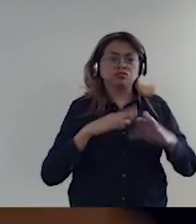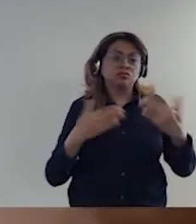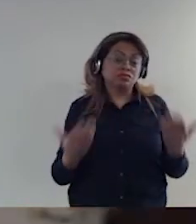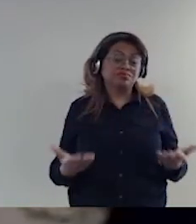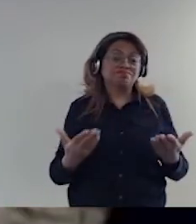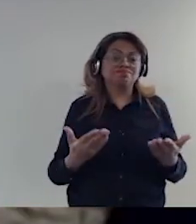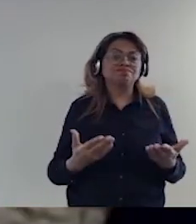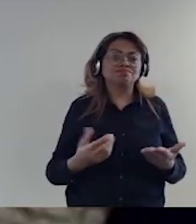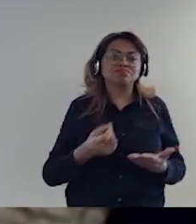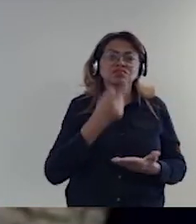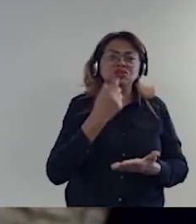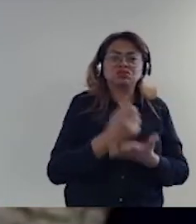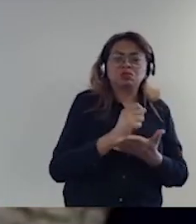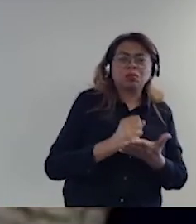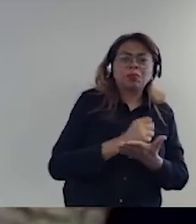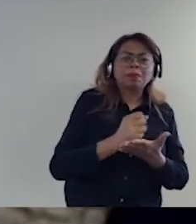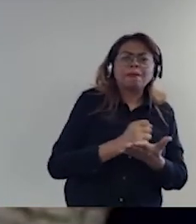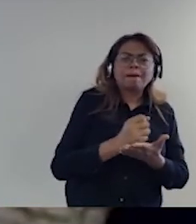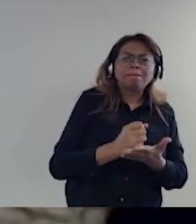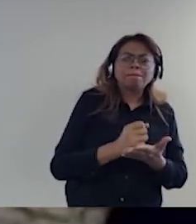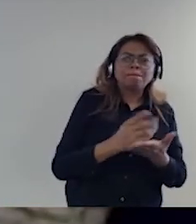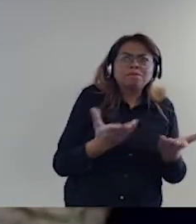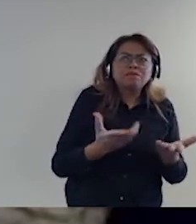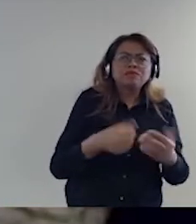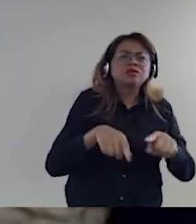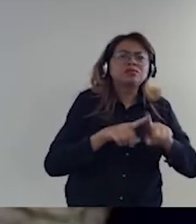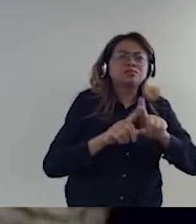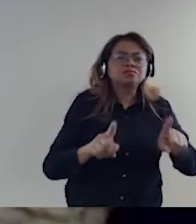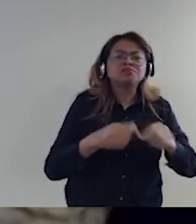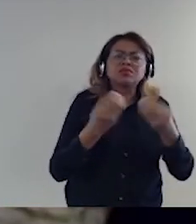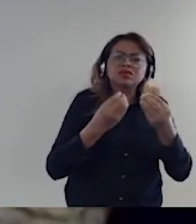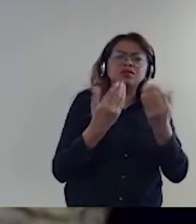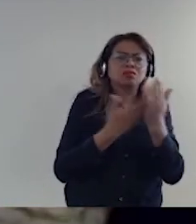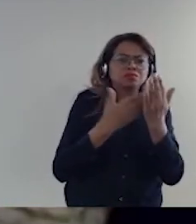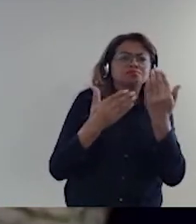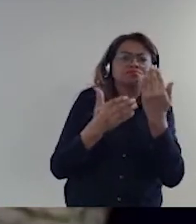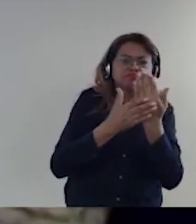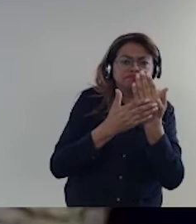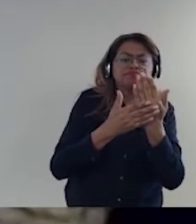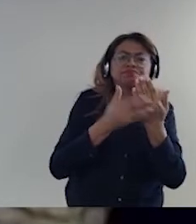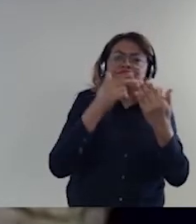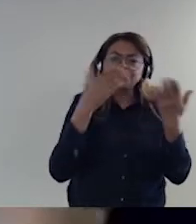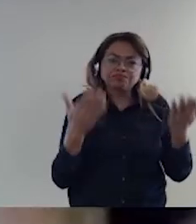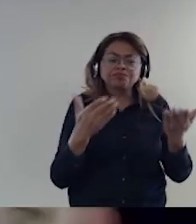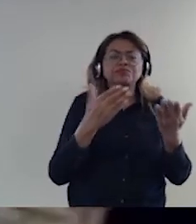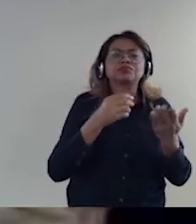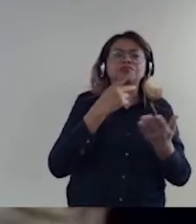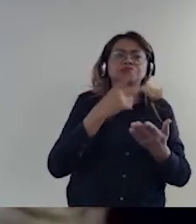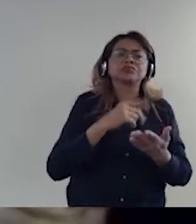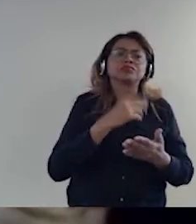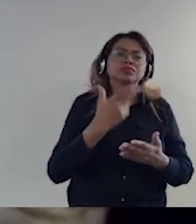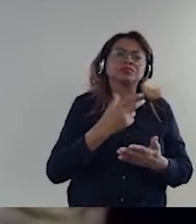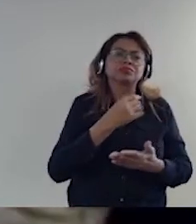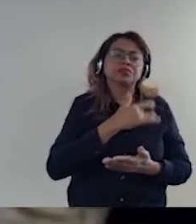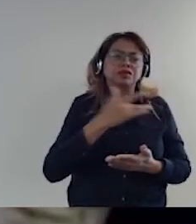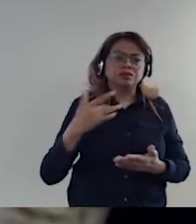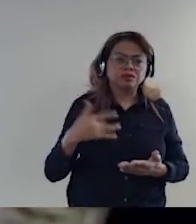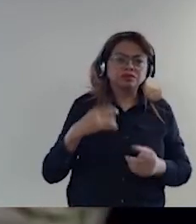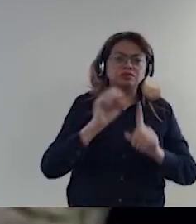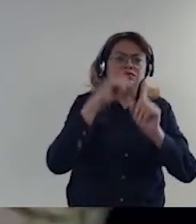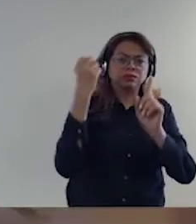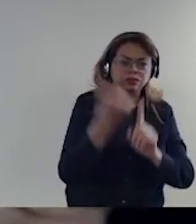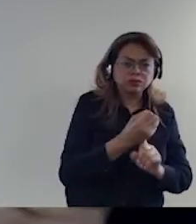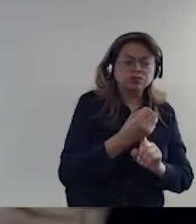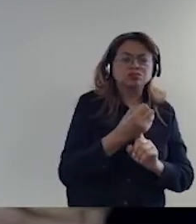e os remédios que foram encontrados para se travar o problema de saúde pública, por aquilo que eu ouço dizer aos